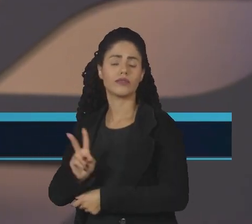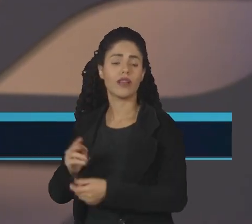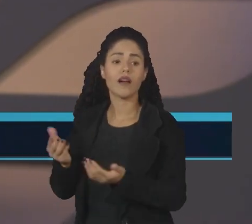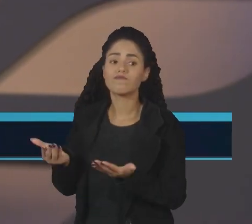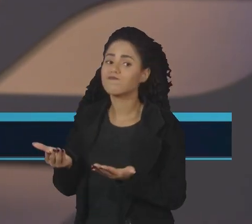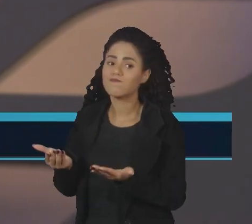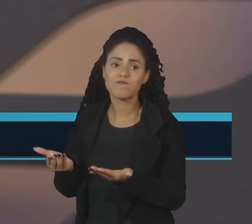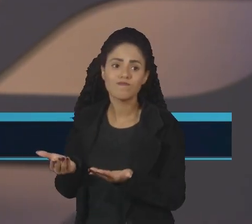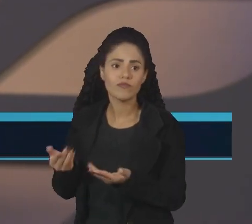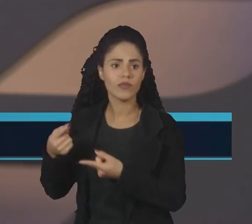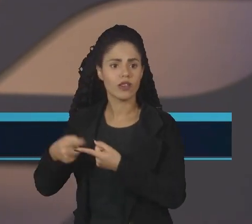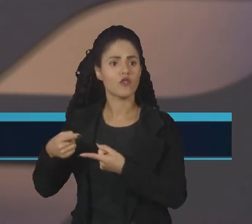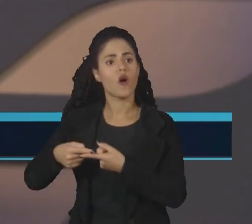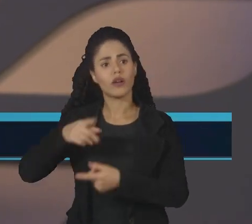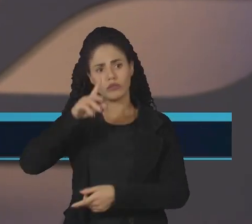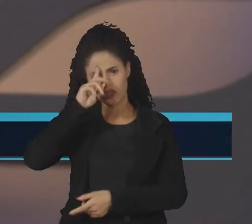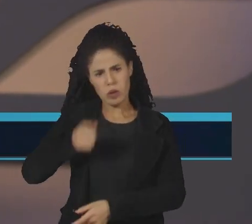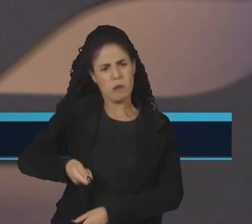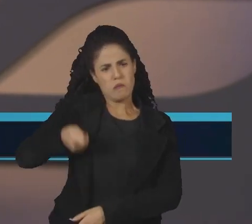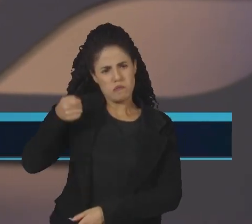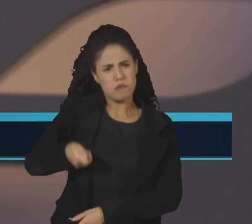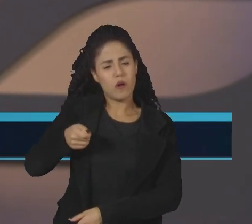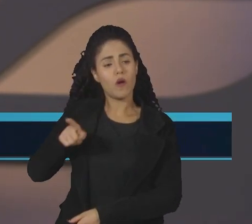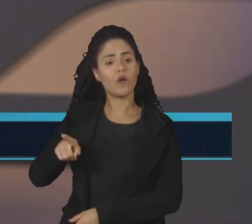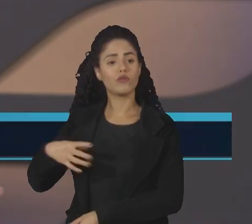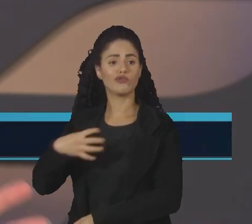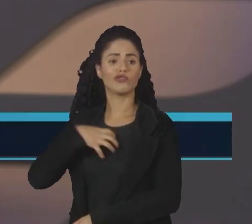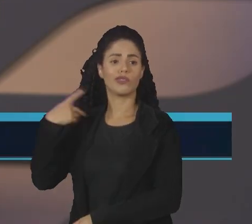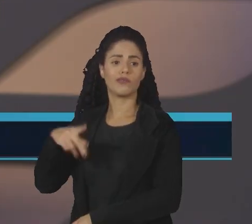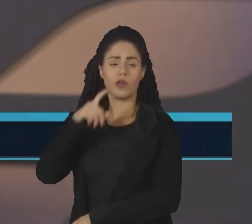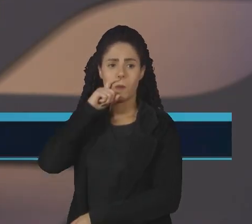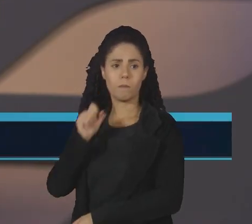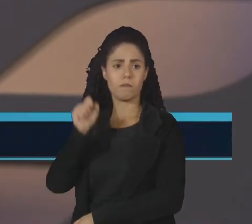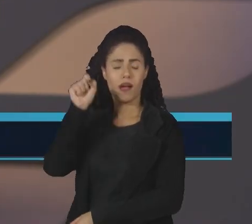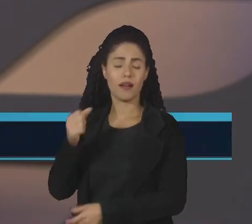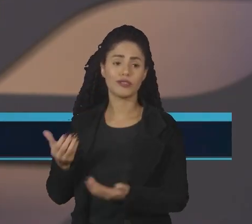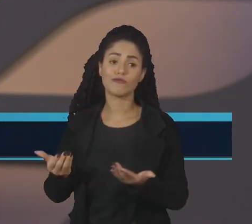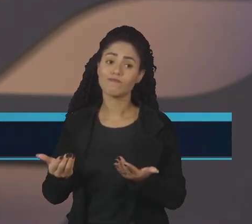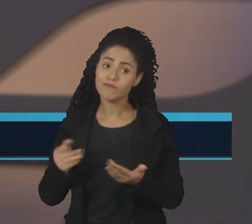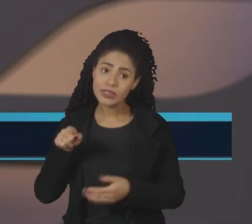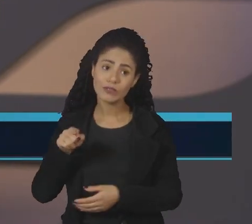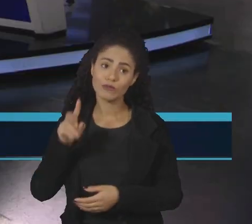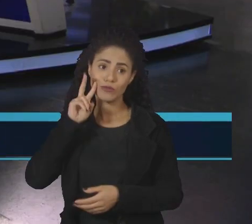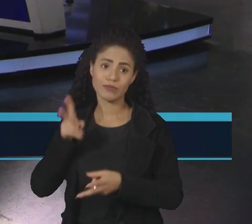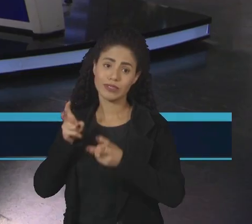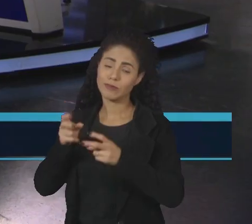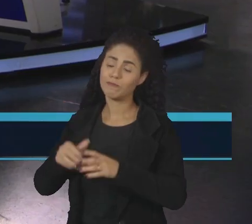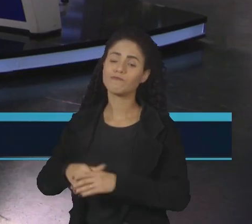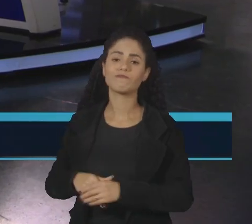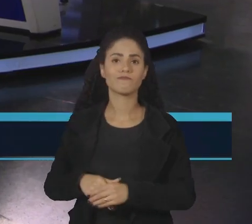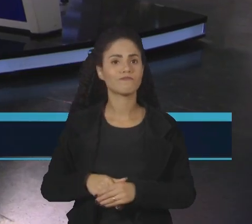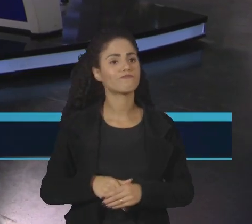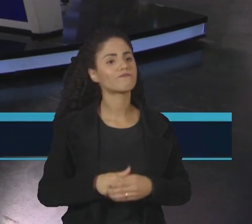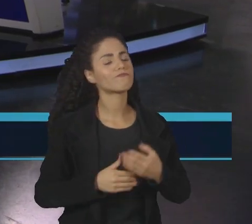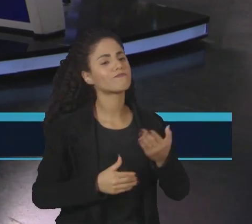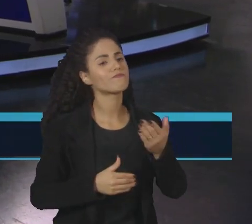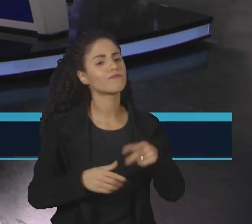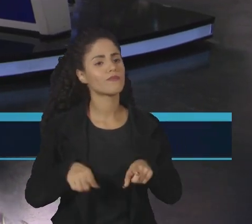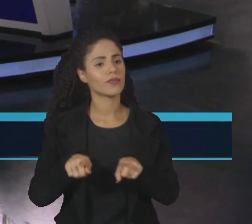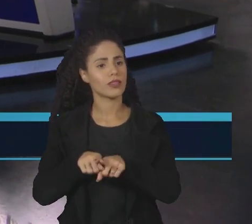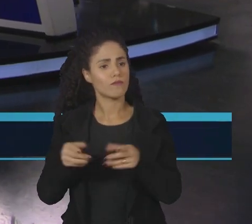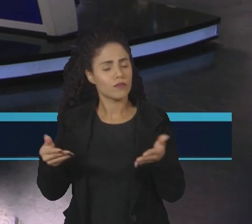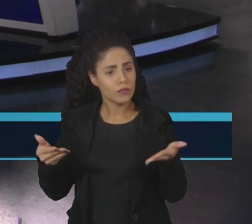torno do regime e da manutenção desse poder e sem muita janela de saída. E Pondé, em termos práticos,